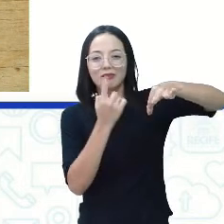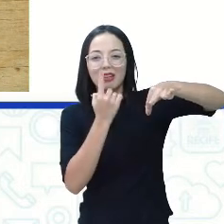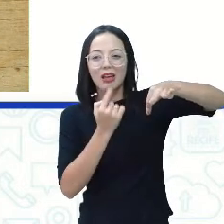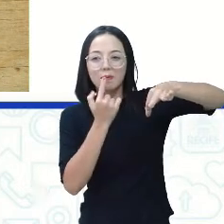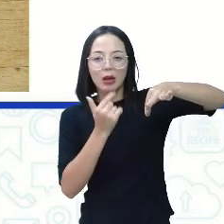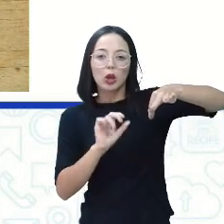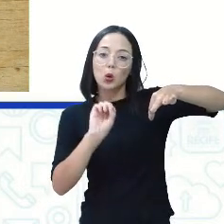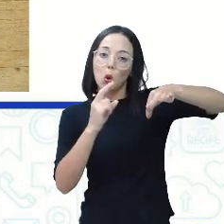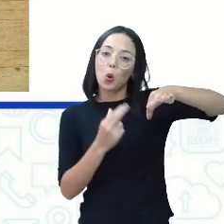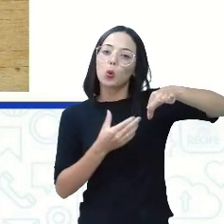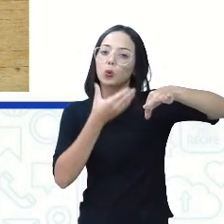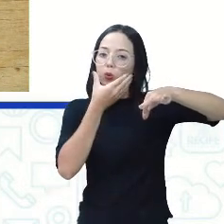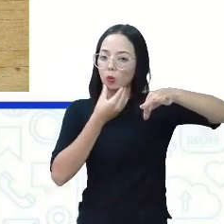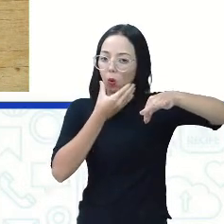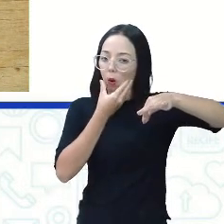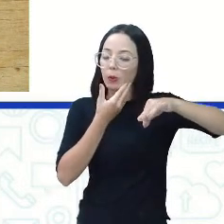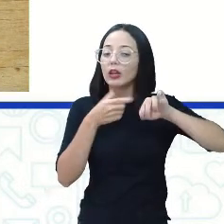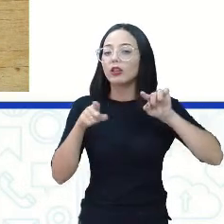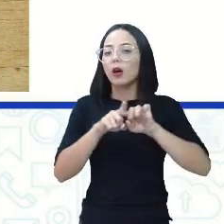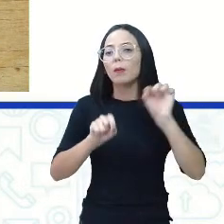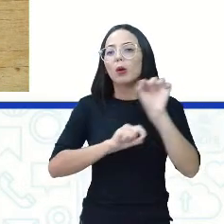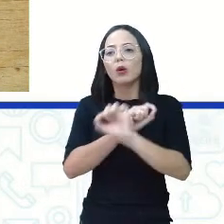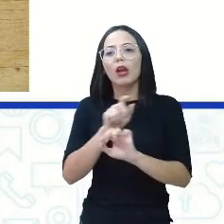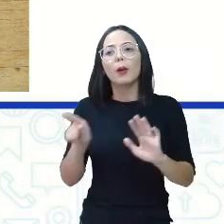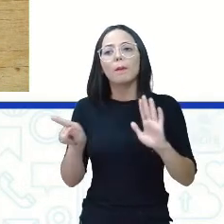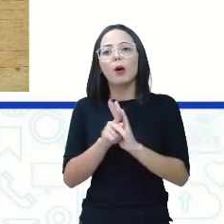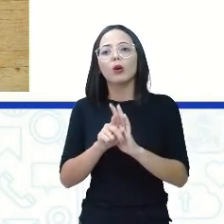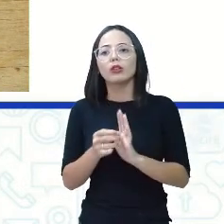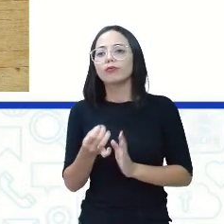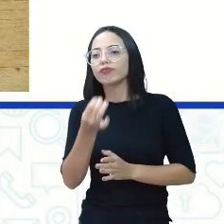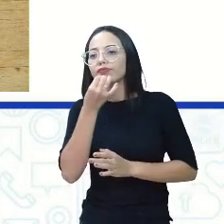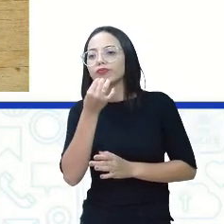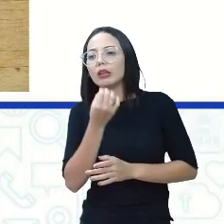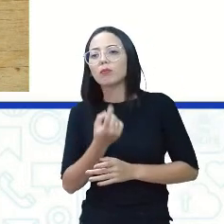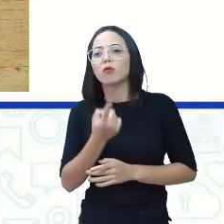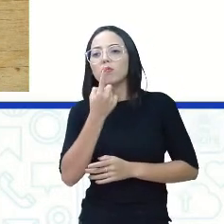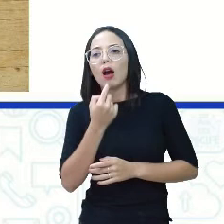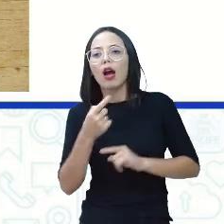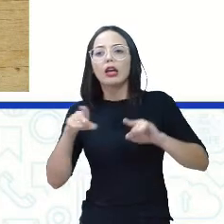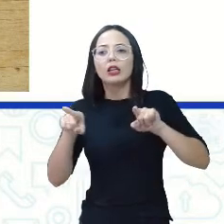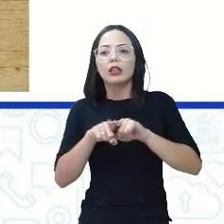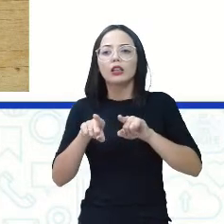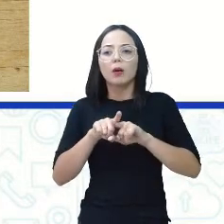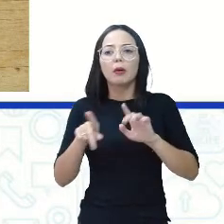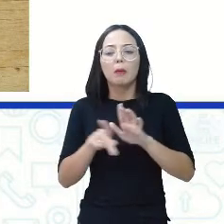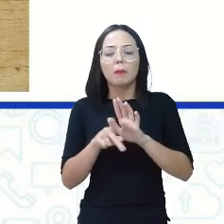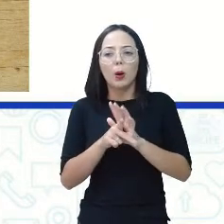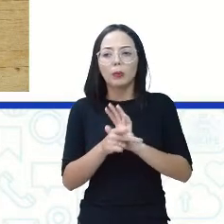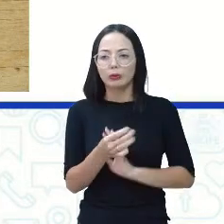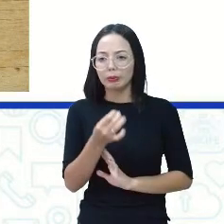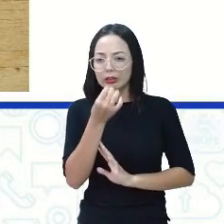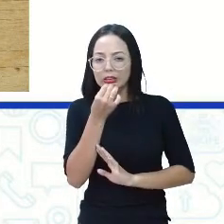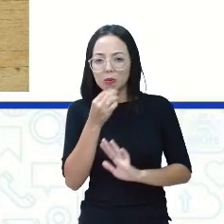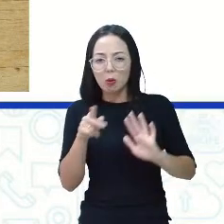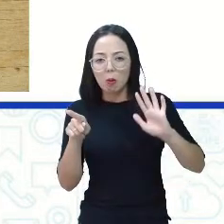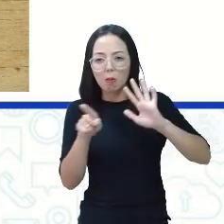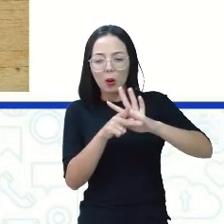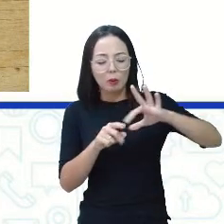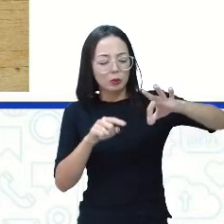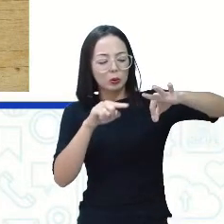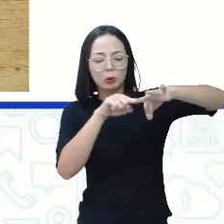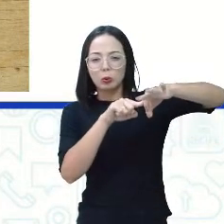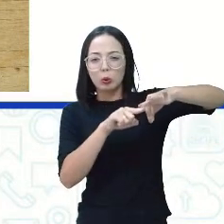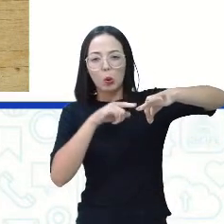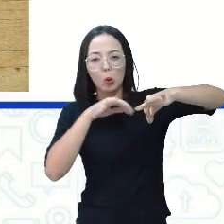ou do homem. E ele também pode provocar, além de irritação, ele pode provocar lesões nos genitais da